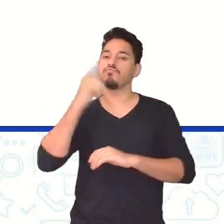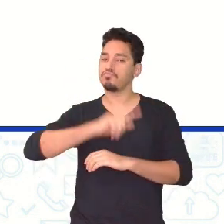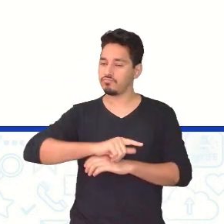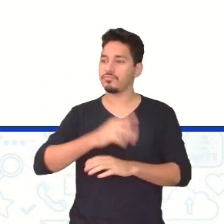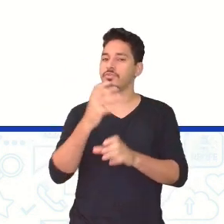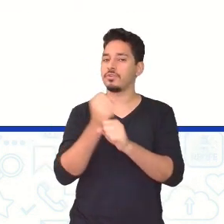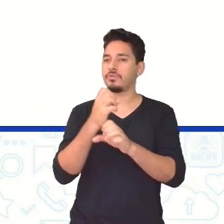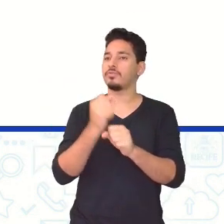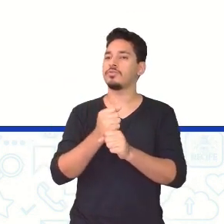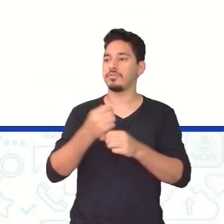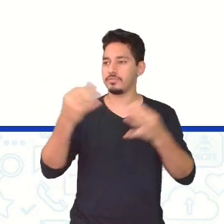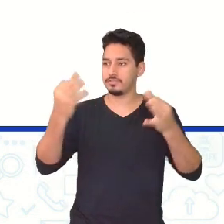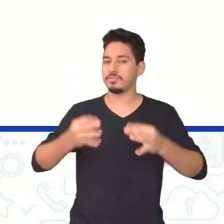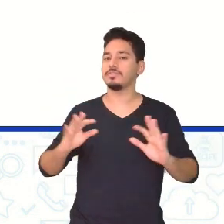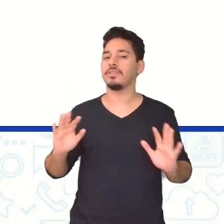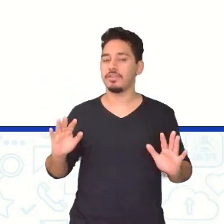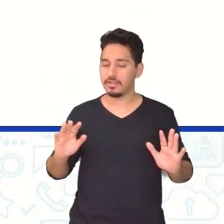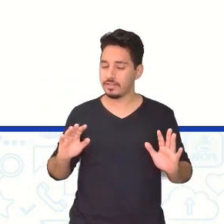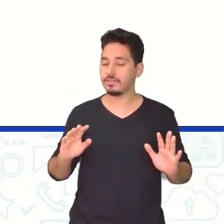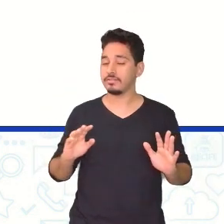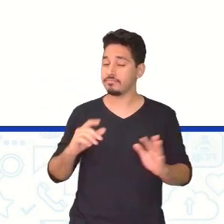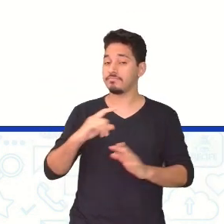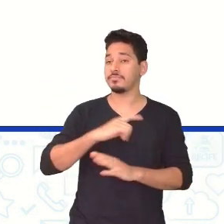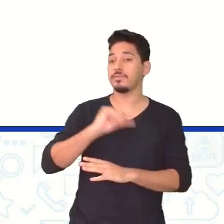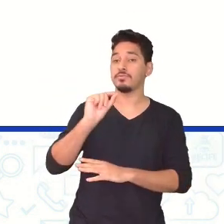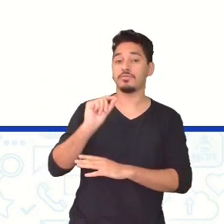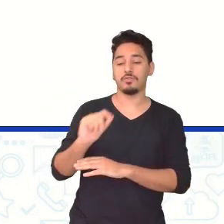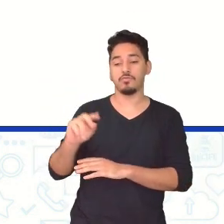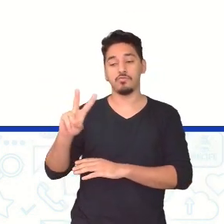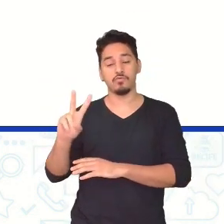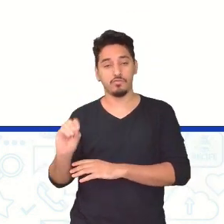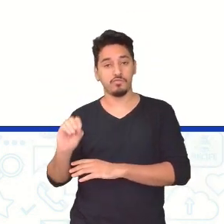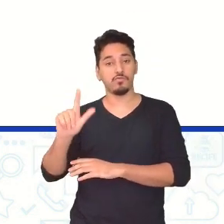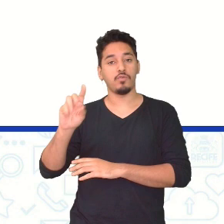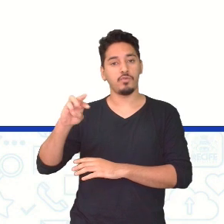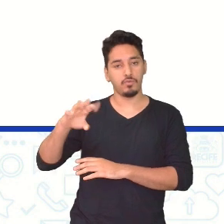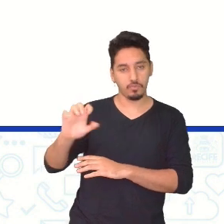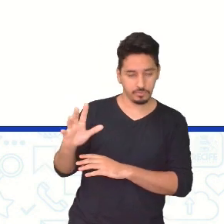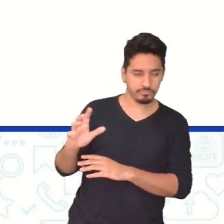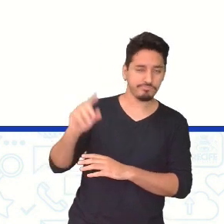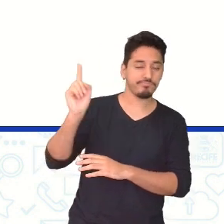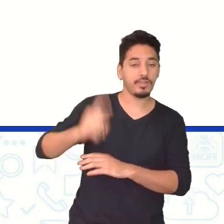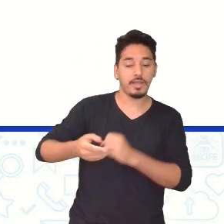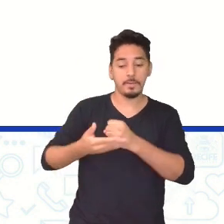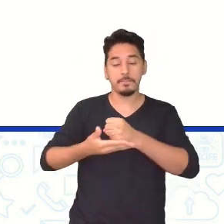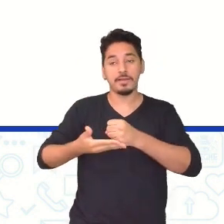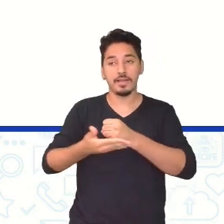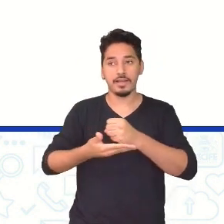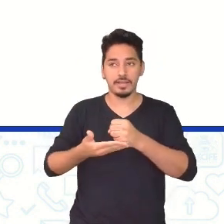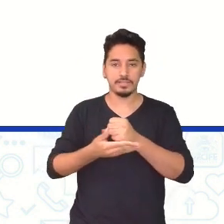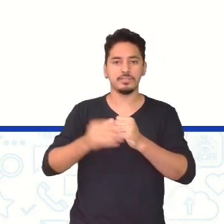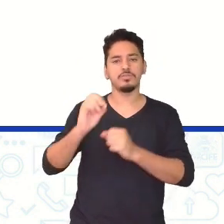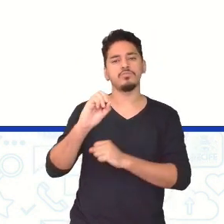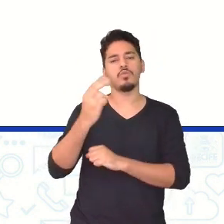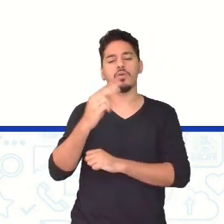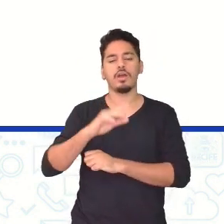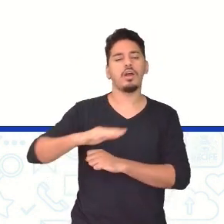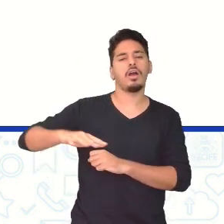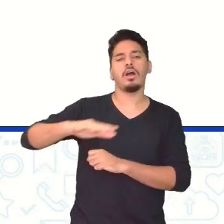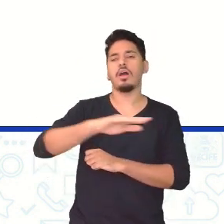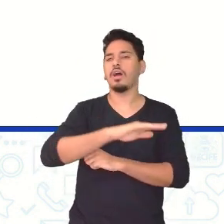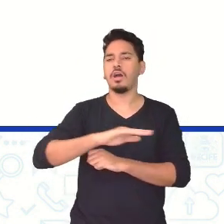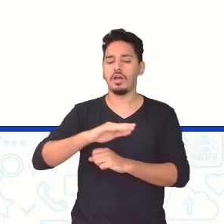cilindro. Exatamente. Então, temos aí que o volume ou capacidade é a base ou a área da base,